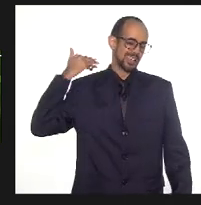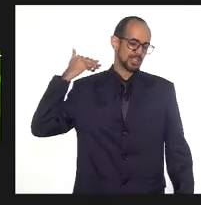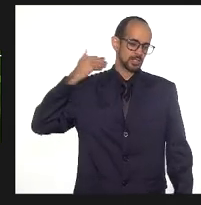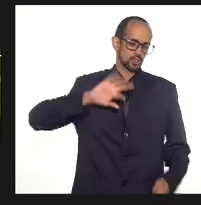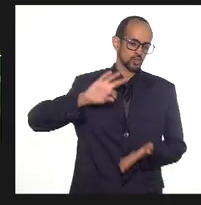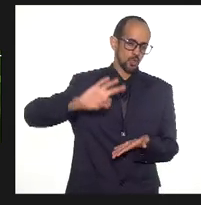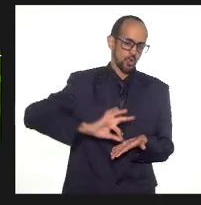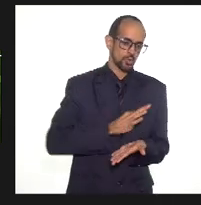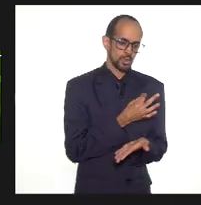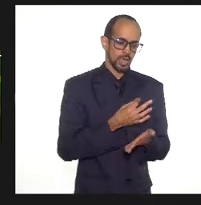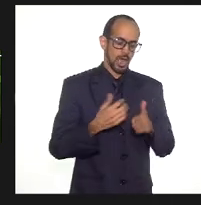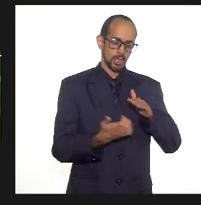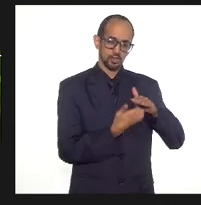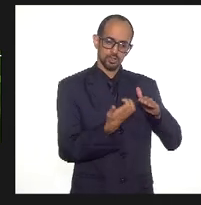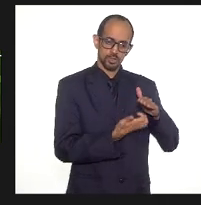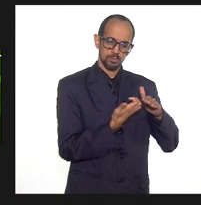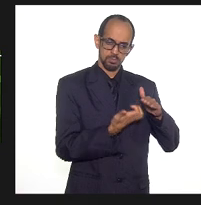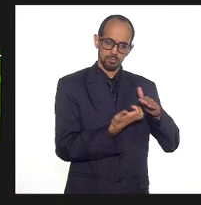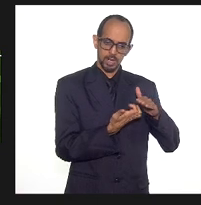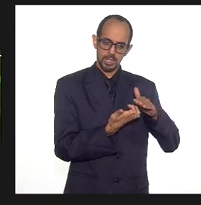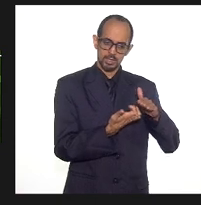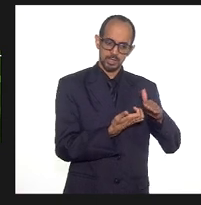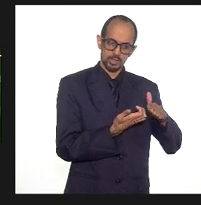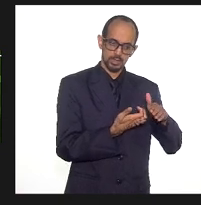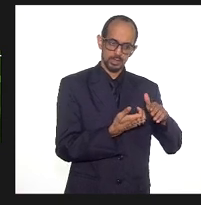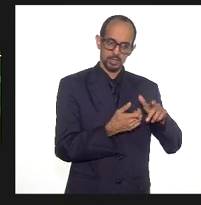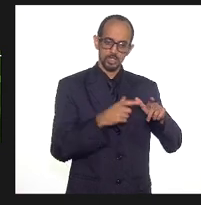contratos entre empresas interdependentes,